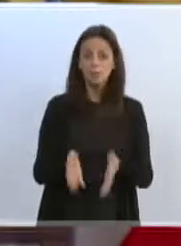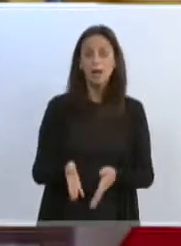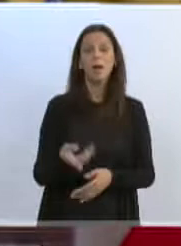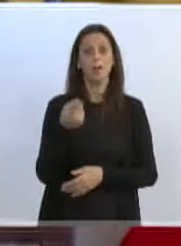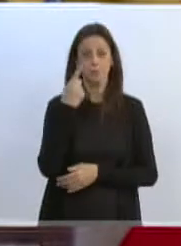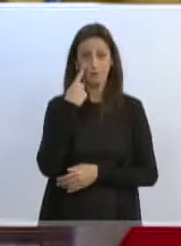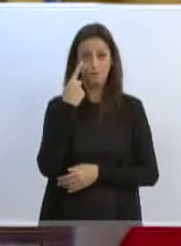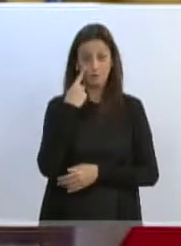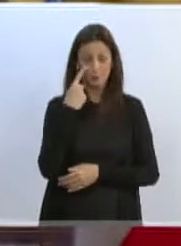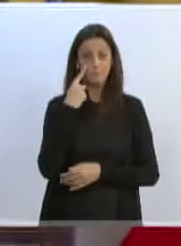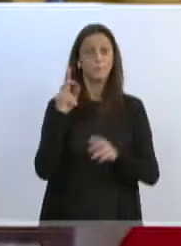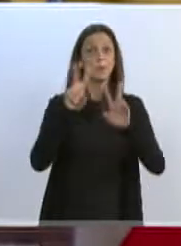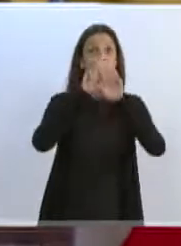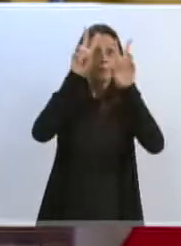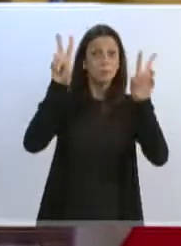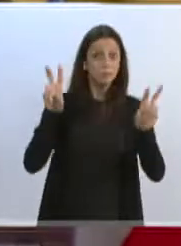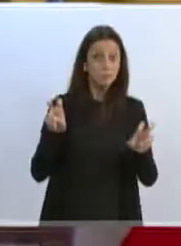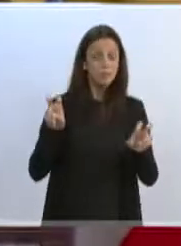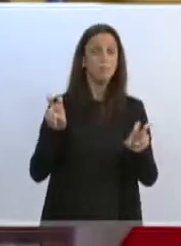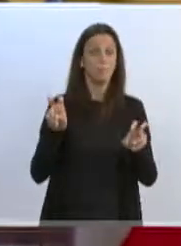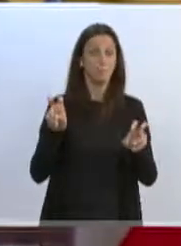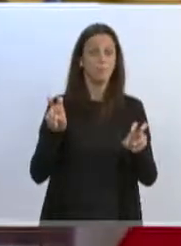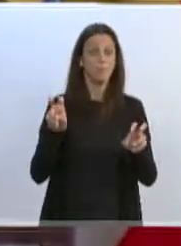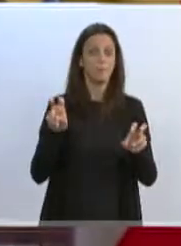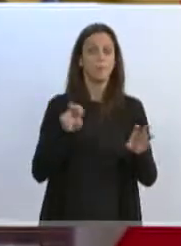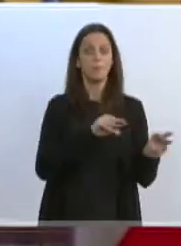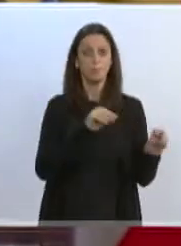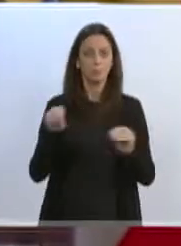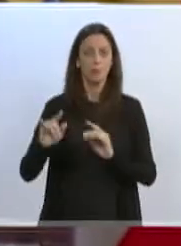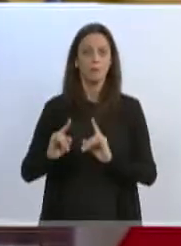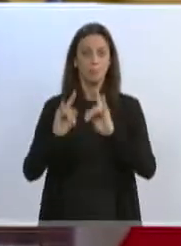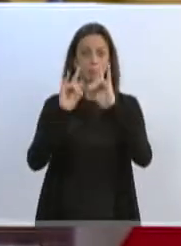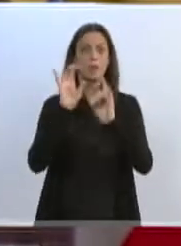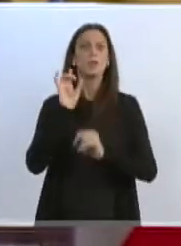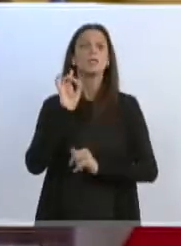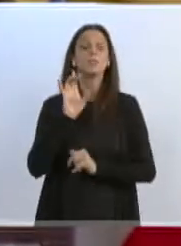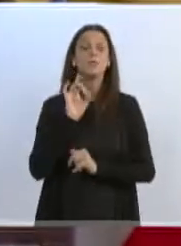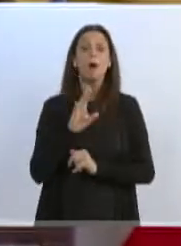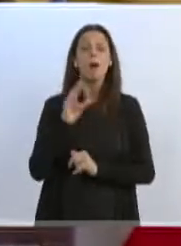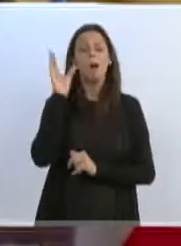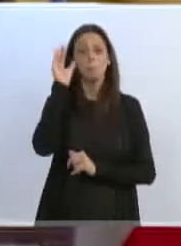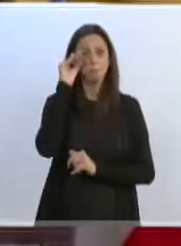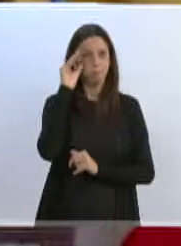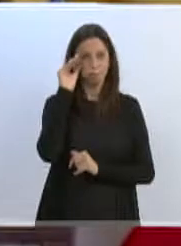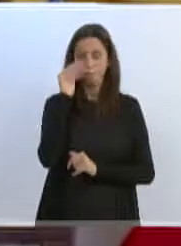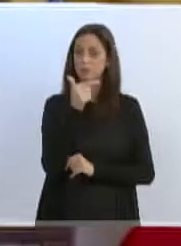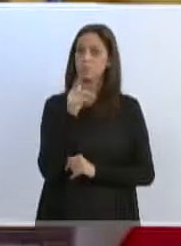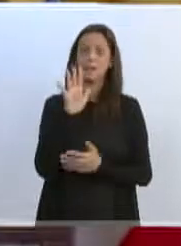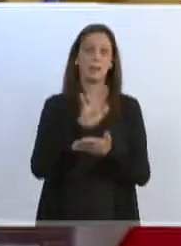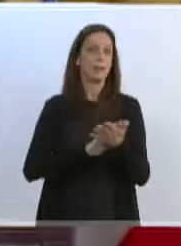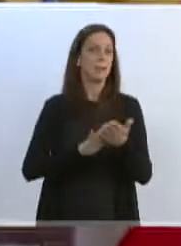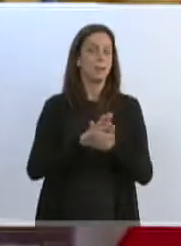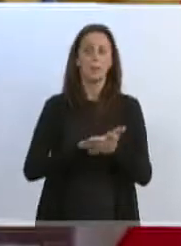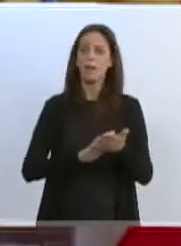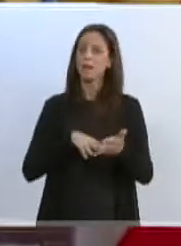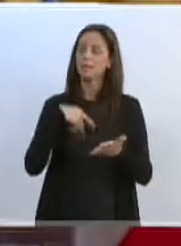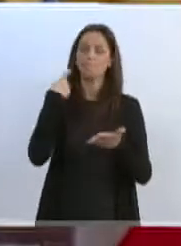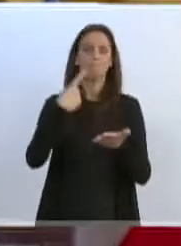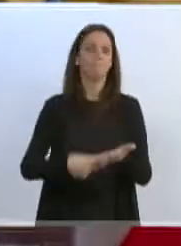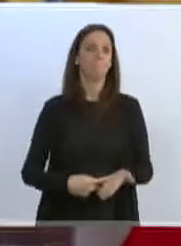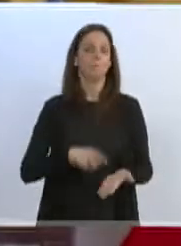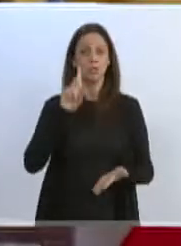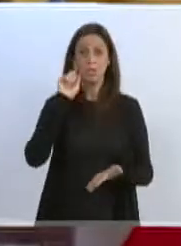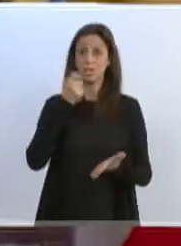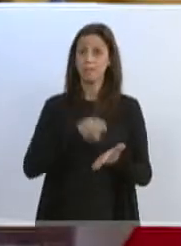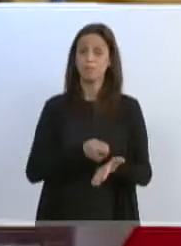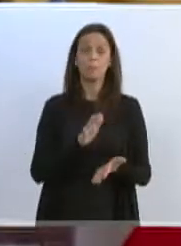a respeito do assunto são apenas especulações não há nada definido nós estamos